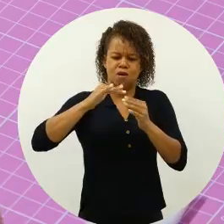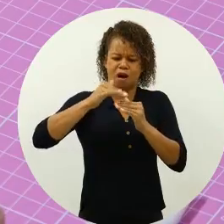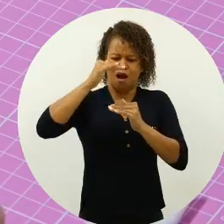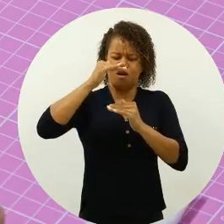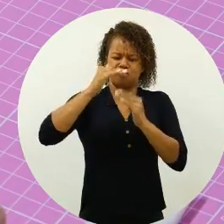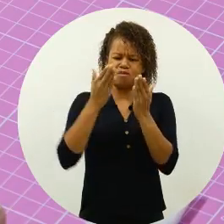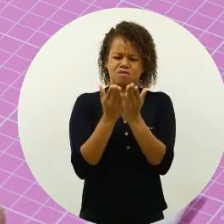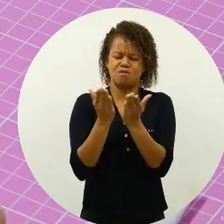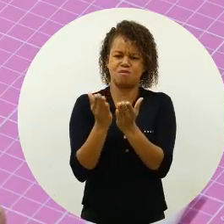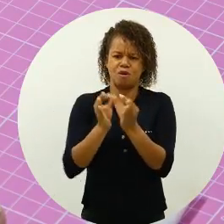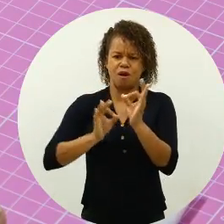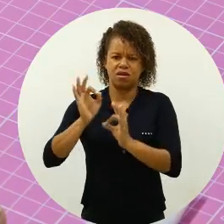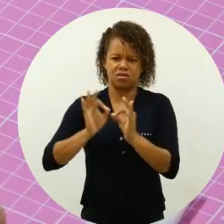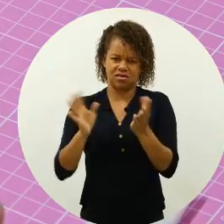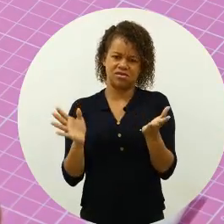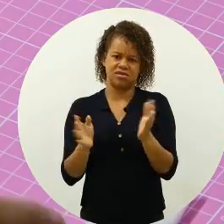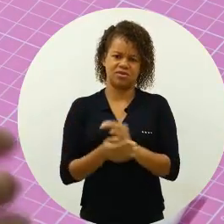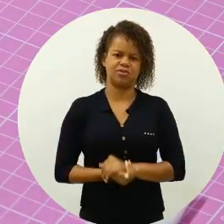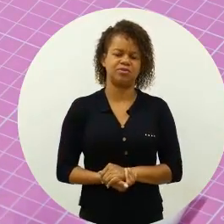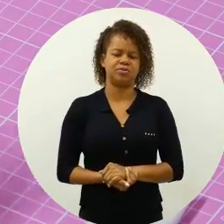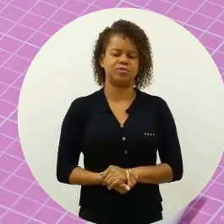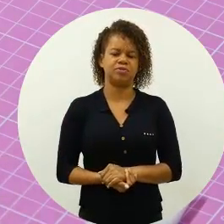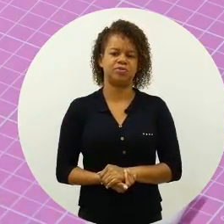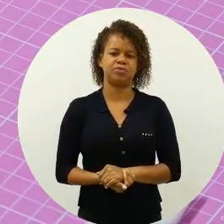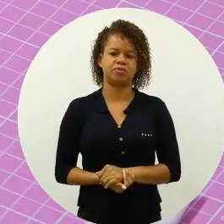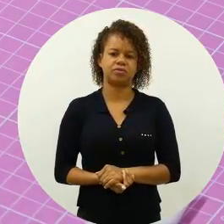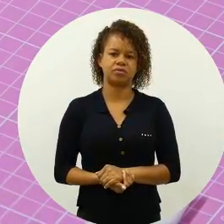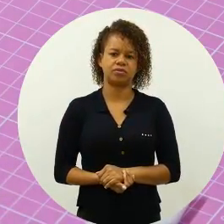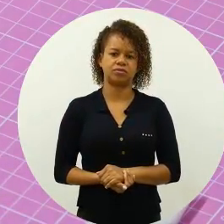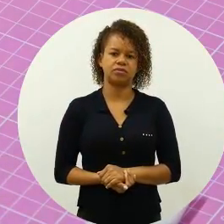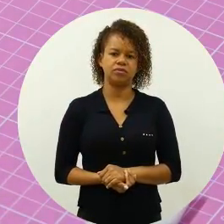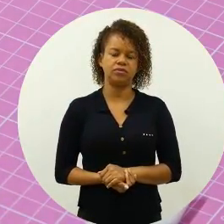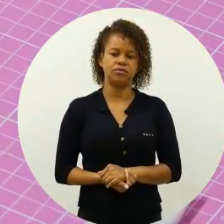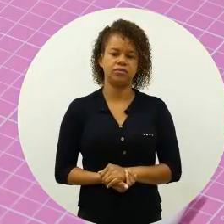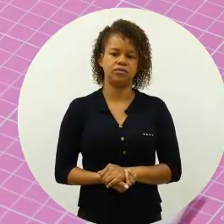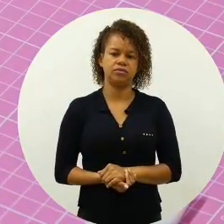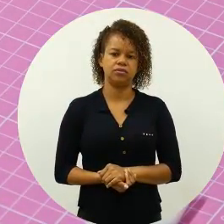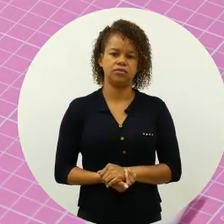sua encadernação. Vamos lá?